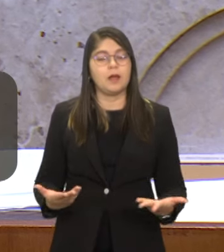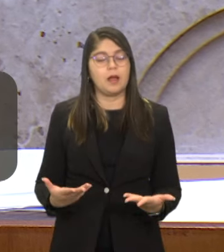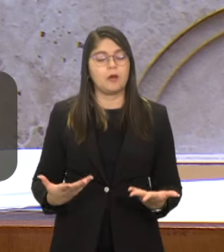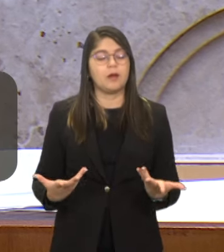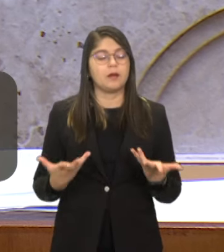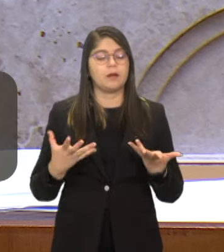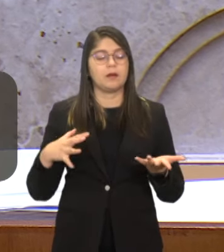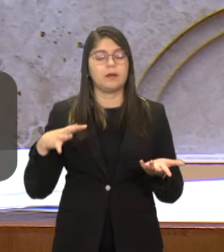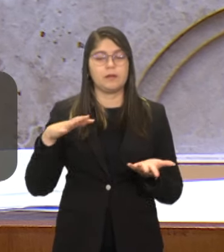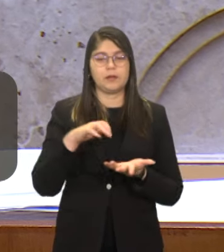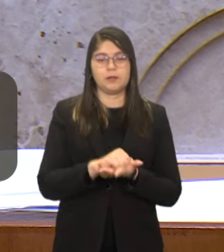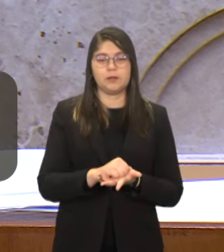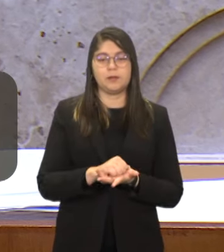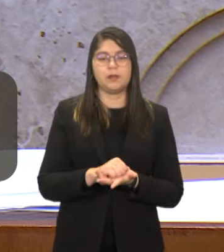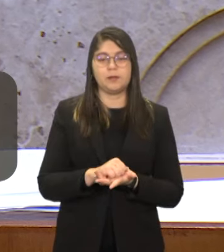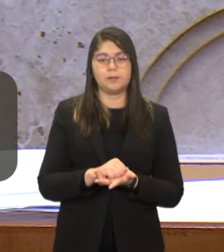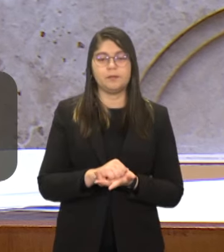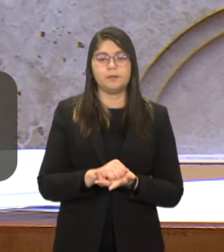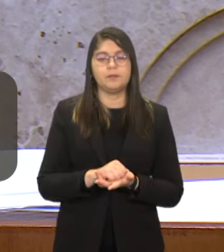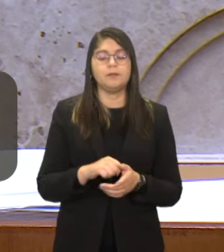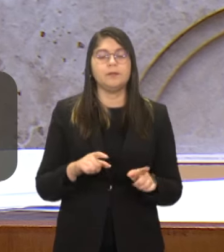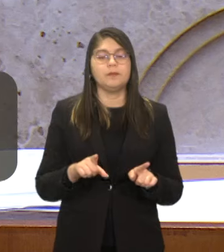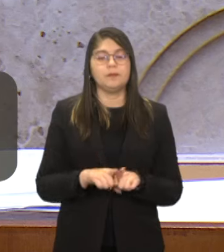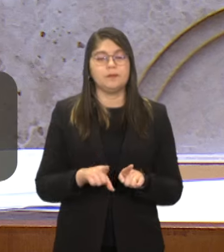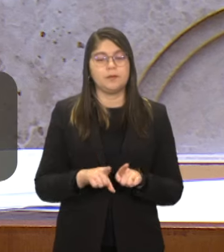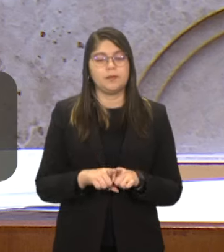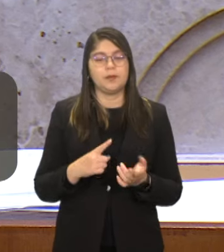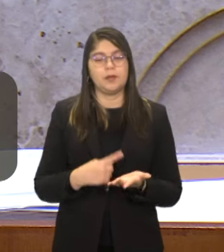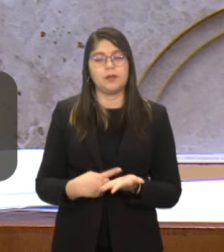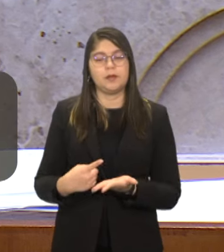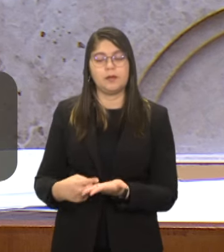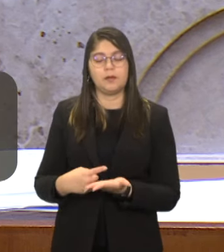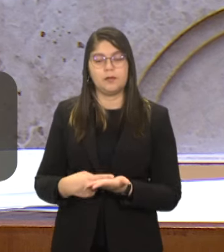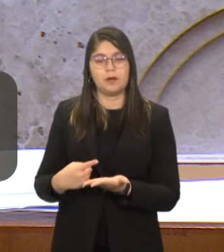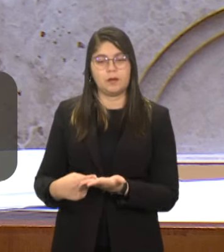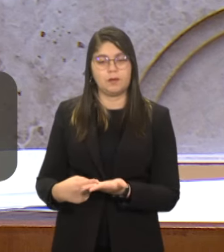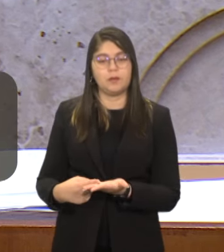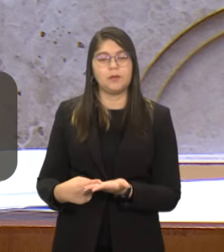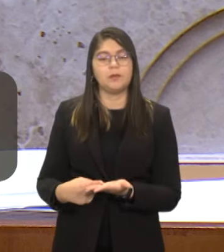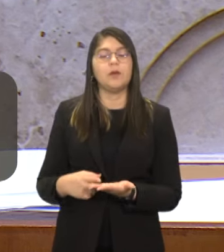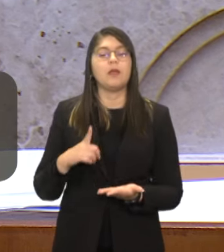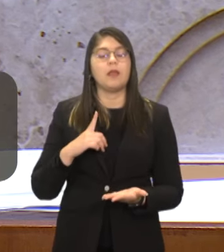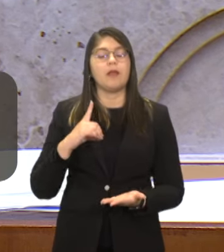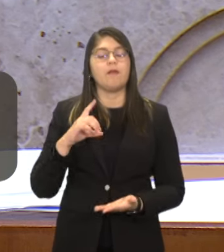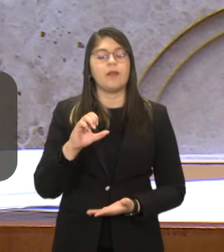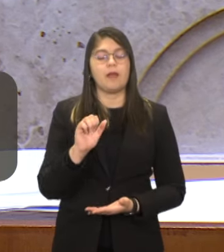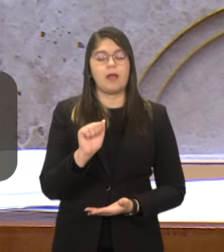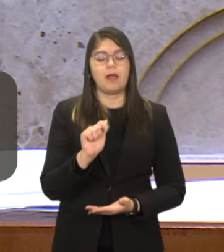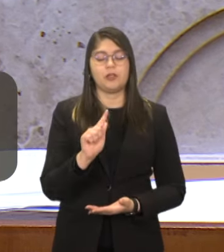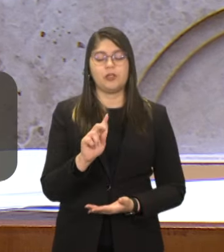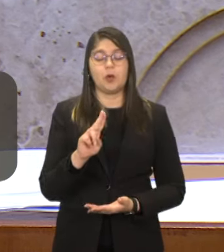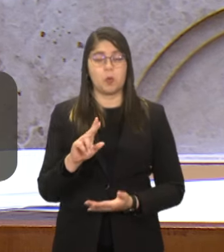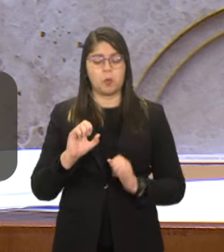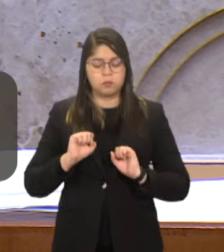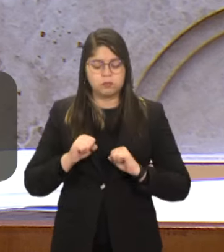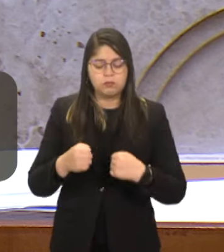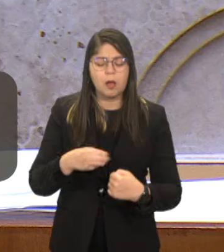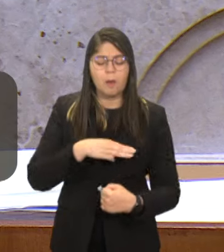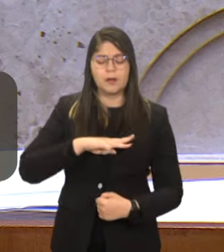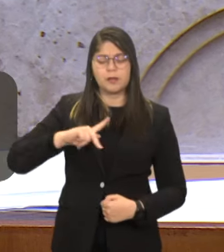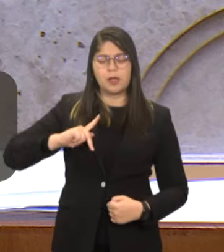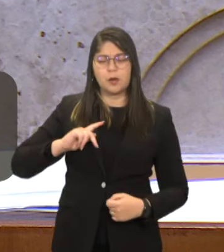Eu gostaria de registrar aqui, eu mesmo me empenhei pelo acordo, o presidente da República se empenhou, o advogado-geral da União se empenhou, o Ministério Público dos